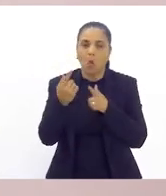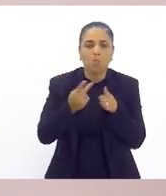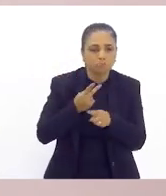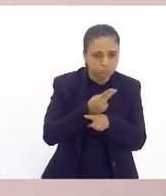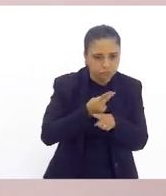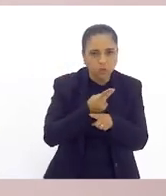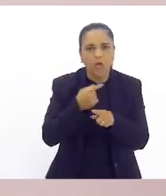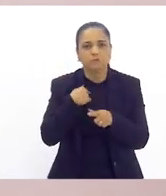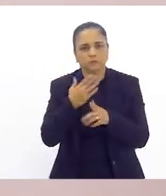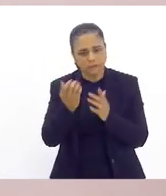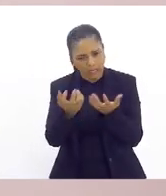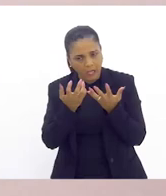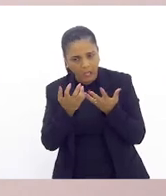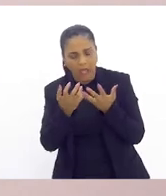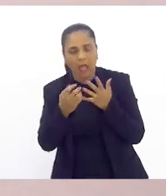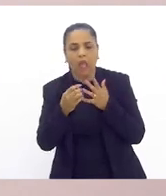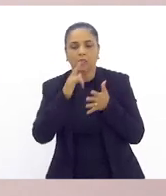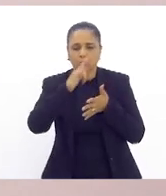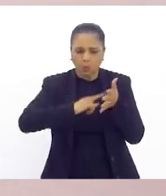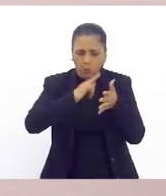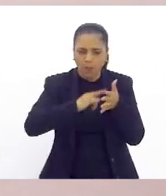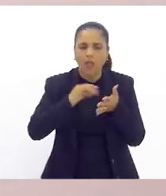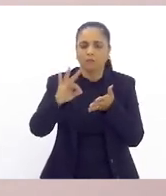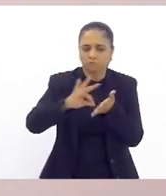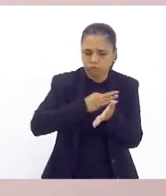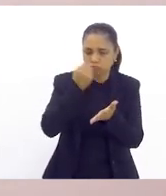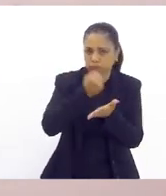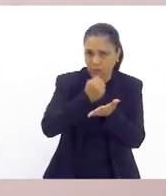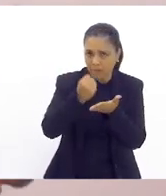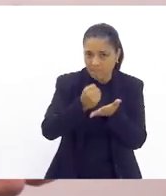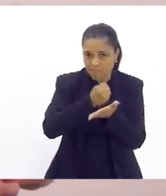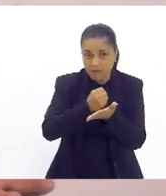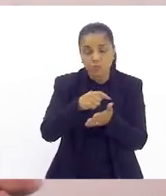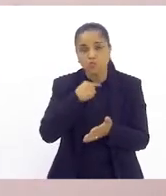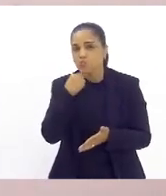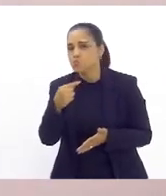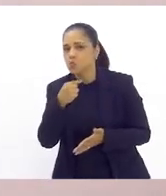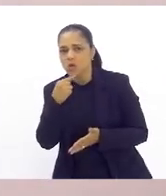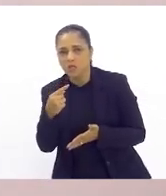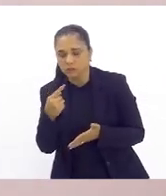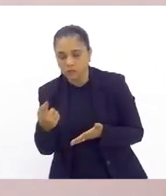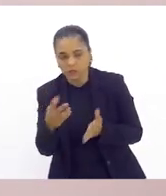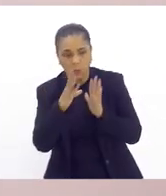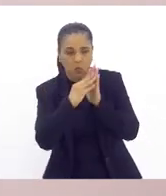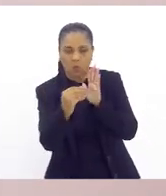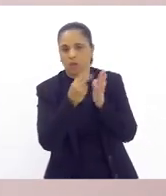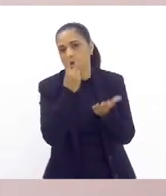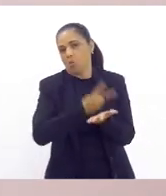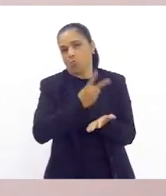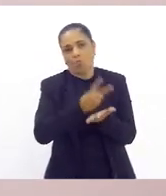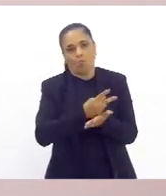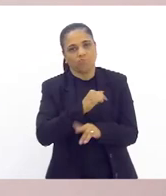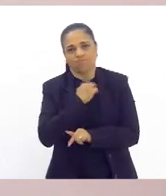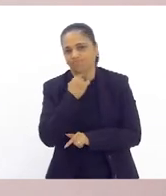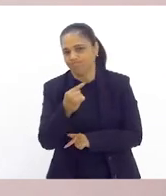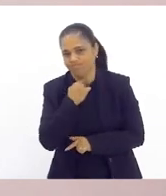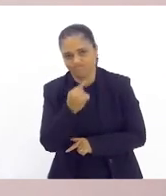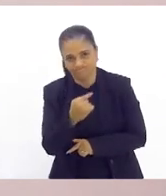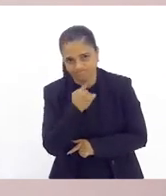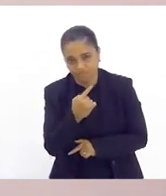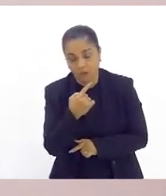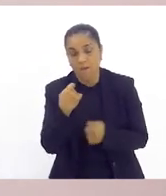é que a gente quer renovar a concessão mas não adianta renovar nos moldes que tá assim como André falou a gente precisa